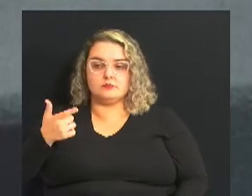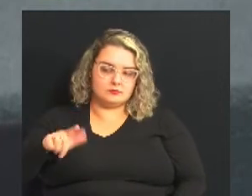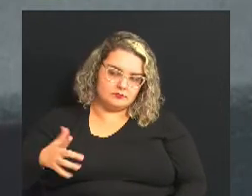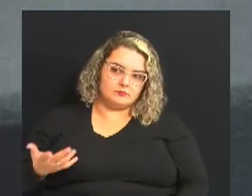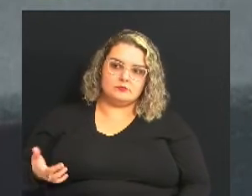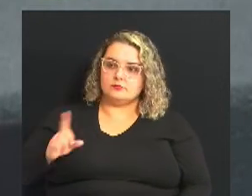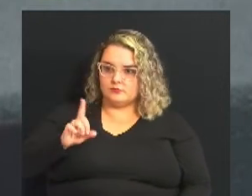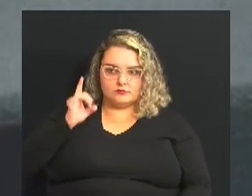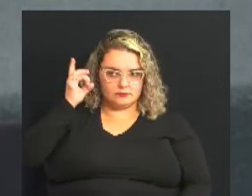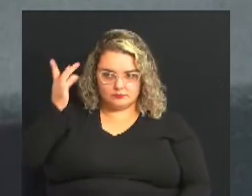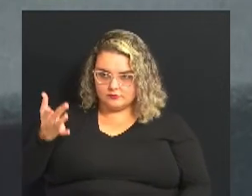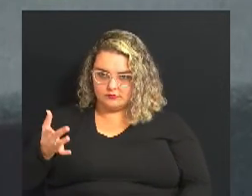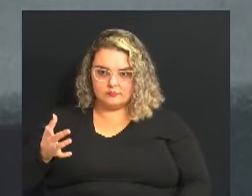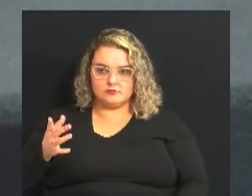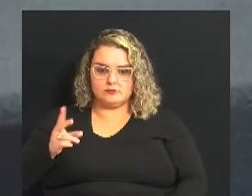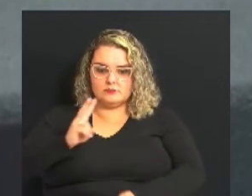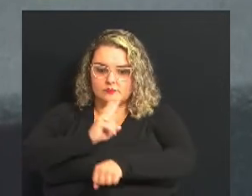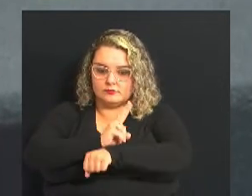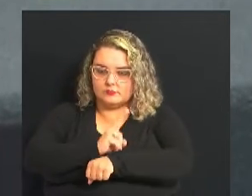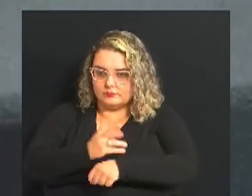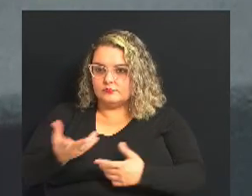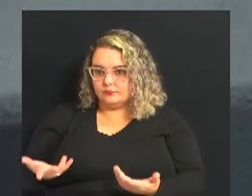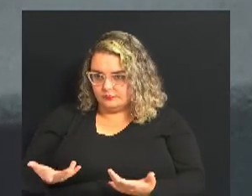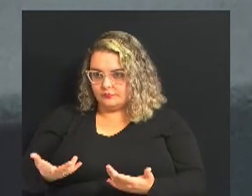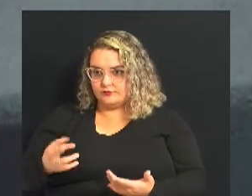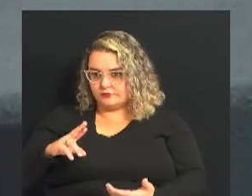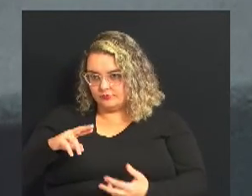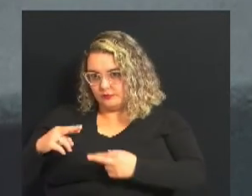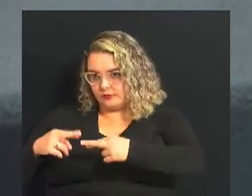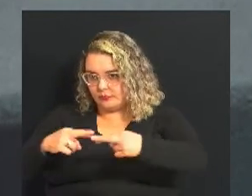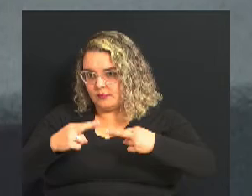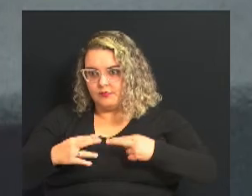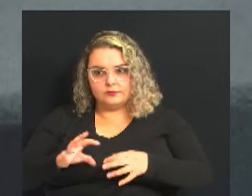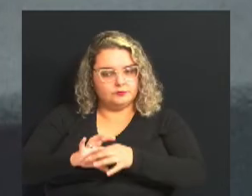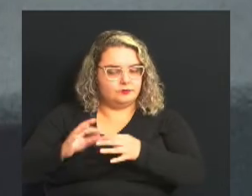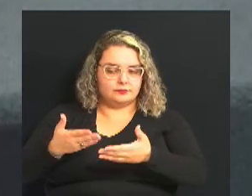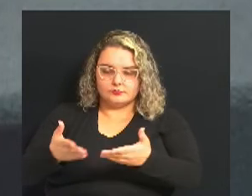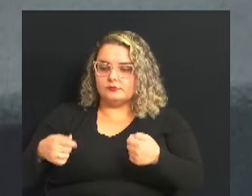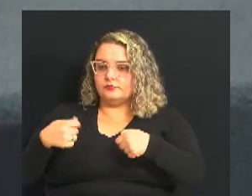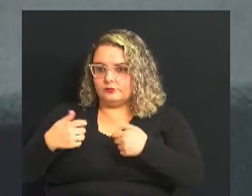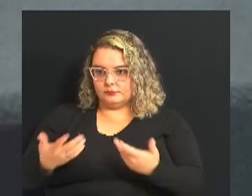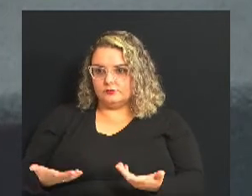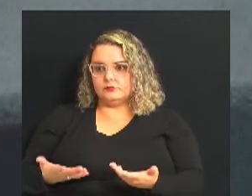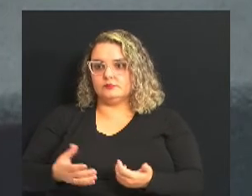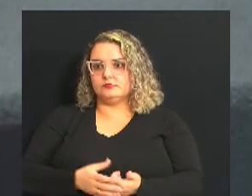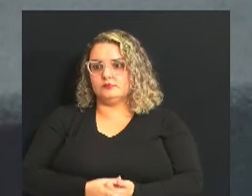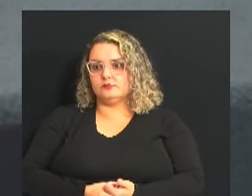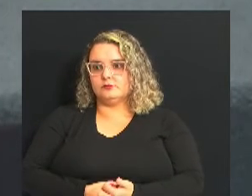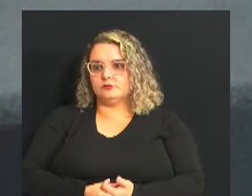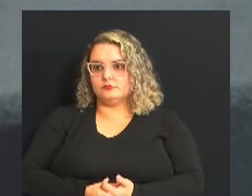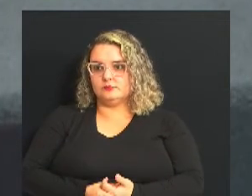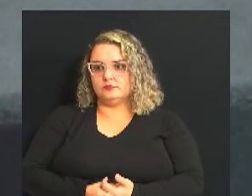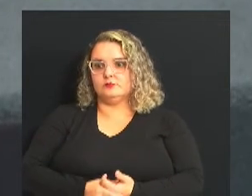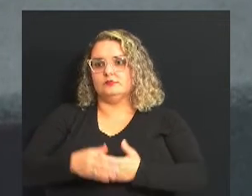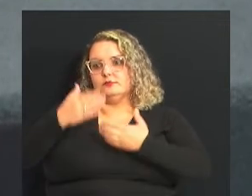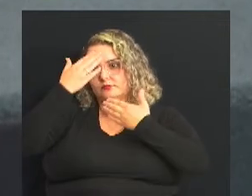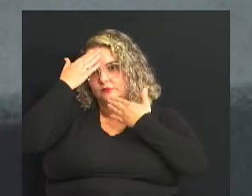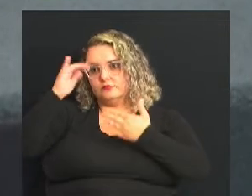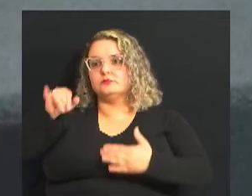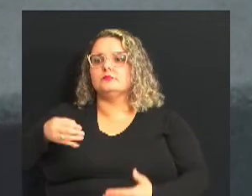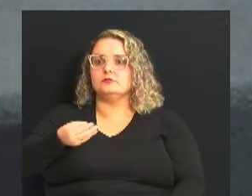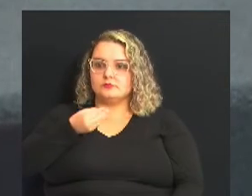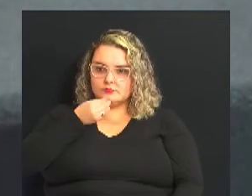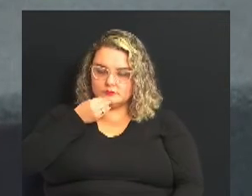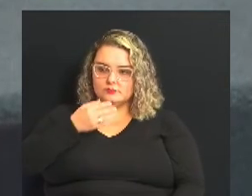fácil, né? E estamos à disposição para aquilo que vocês precisarem, né? Então, obrigado pela oportunidade,